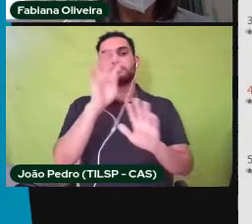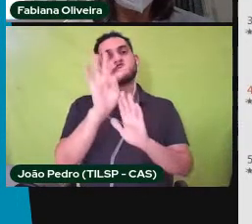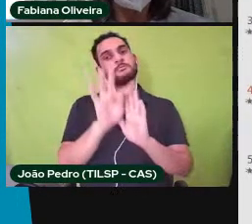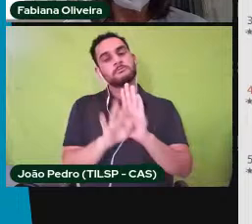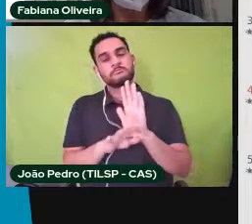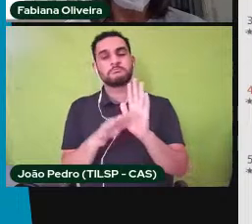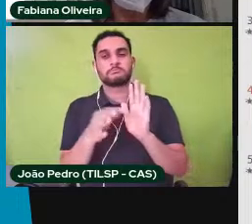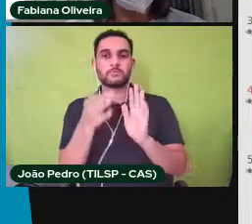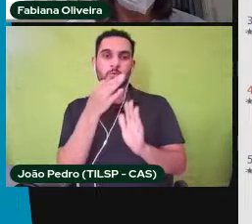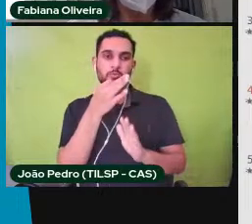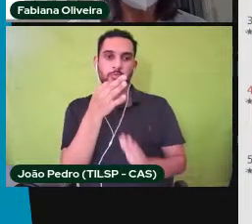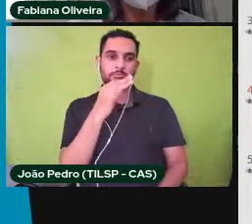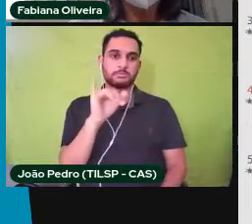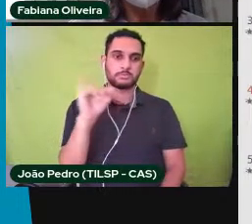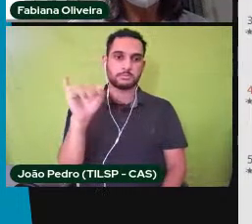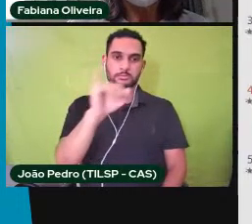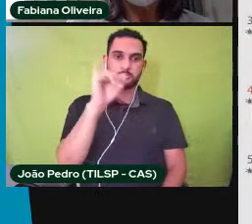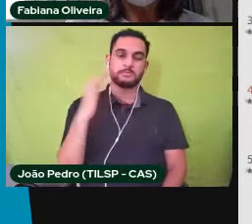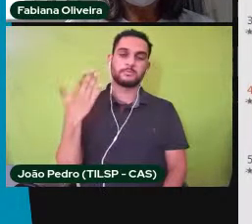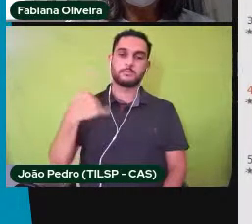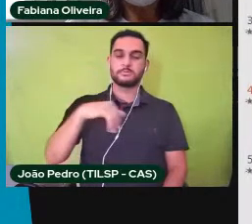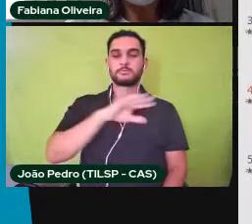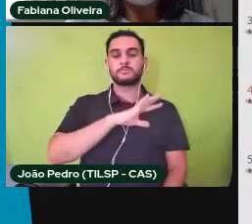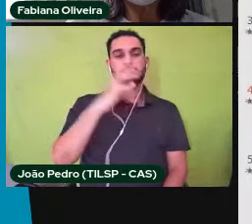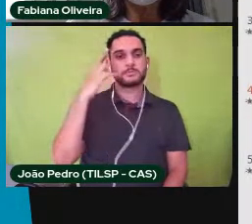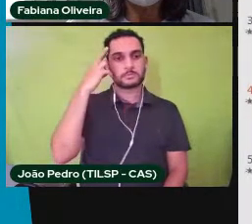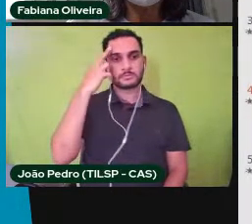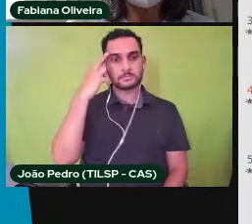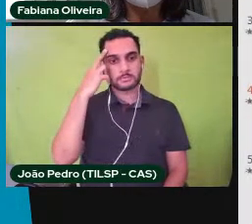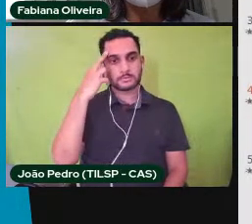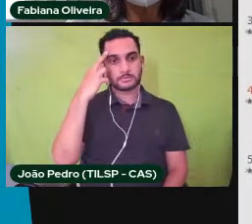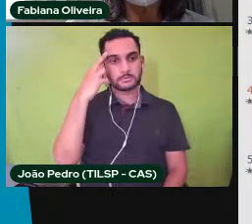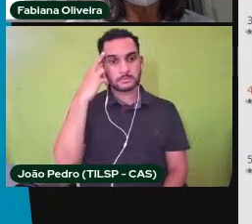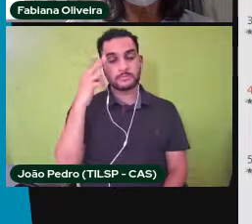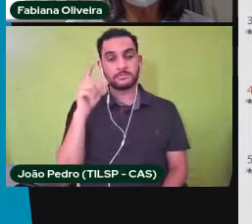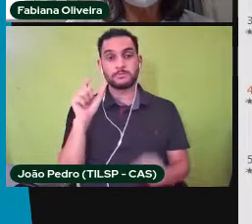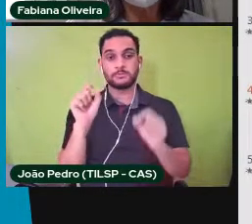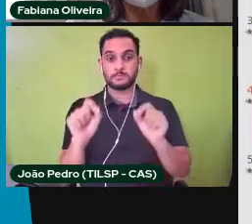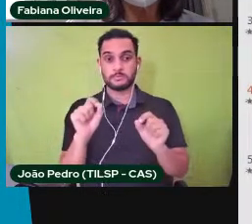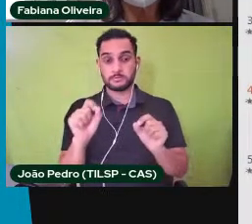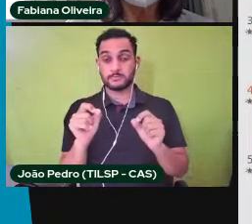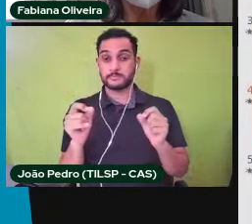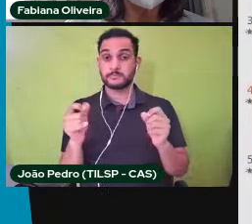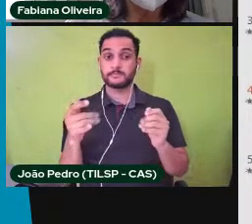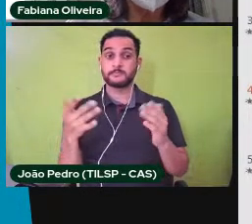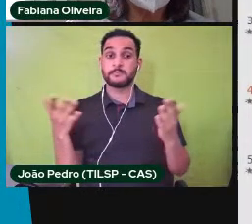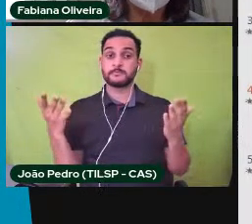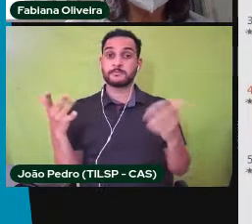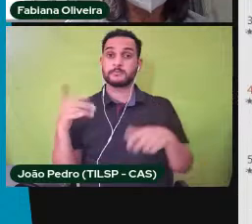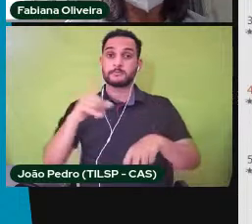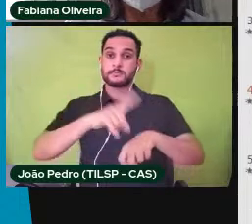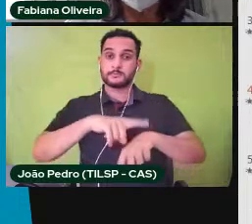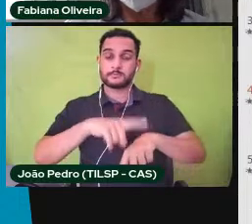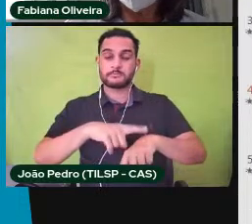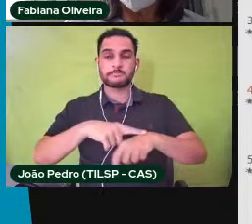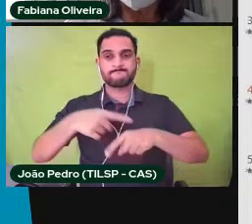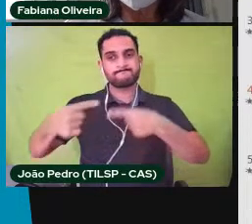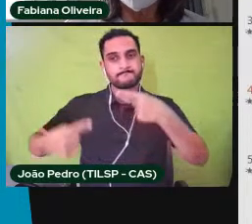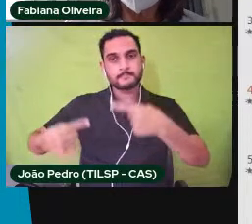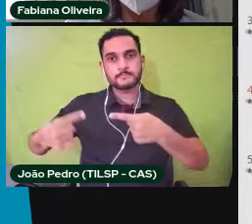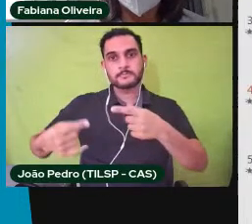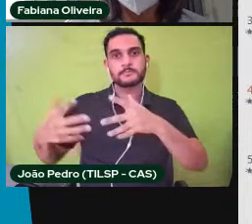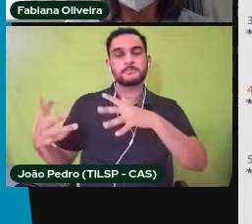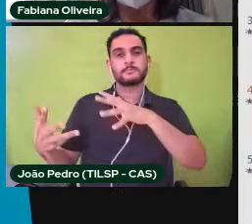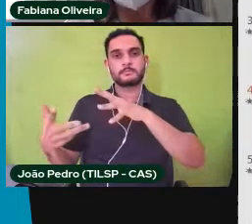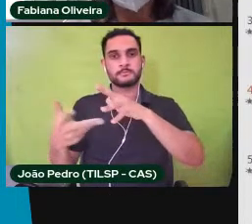importante trazer para a nossa reflexão, em que se considera que nesse momento de tensões mundiais, que